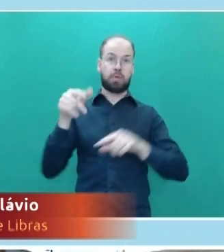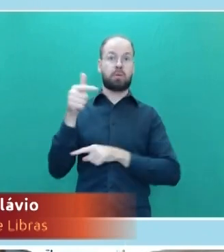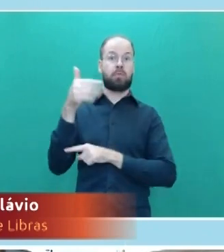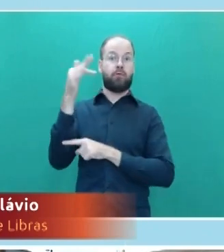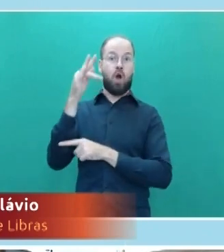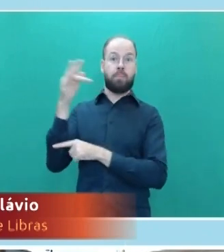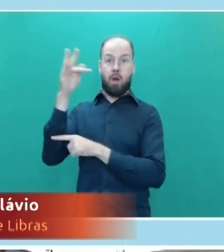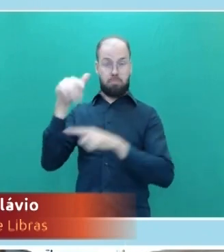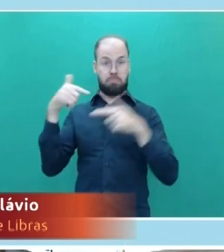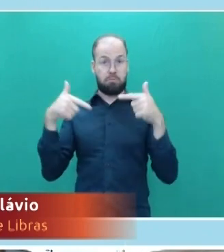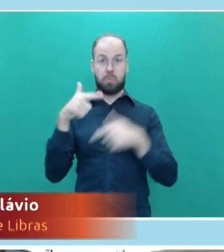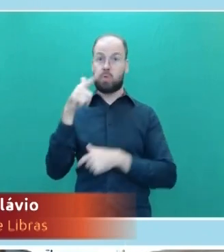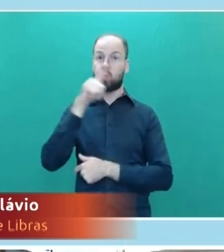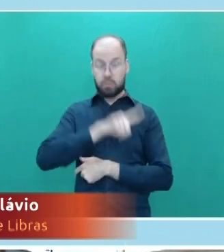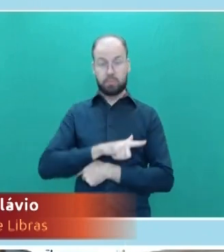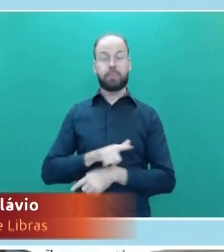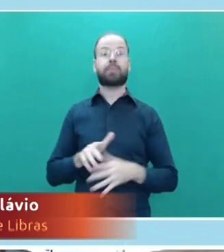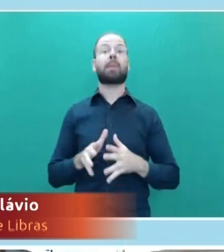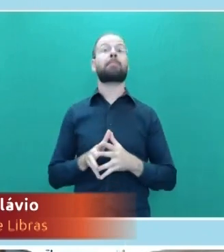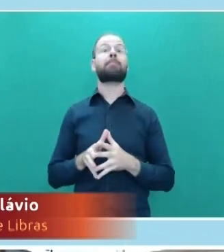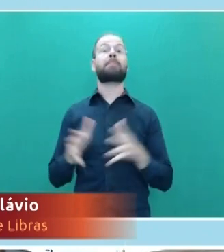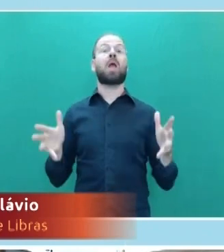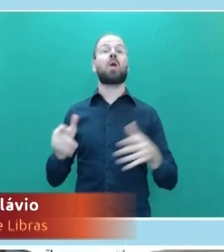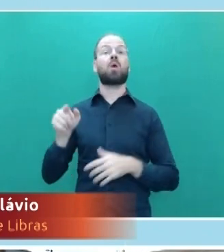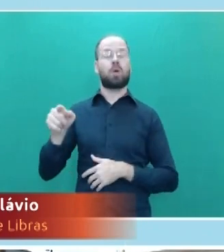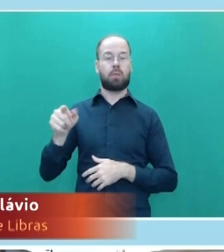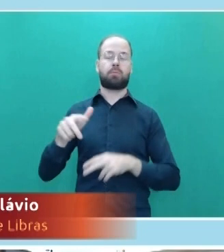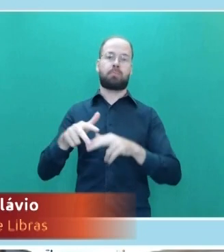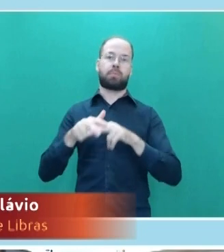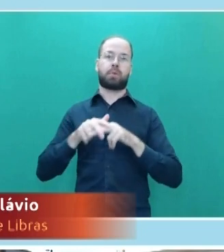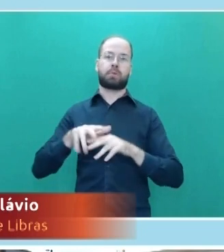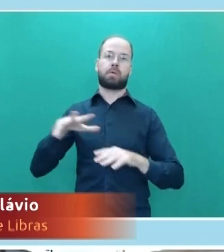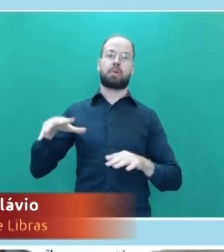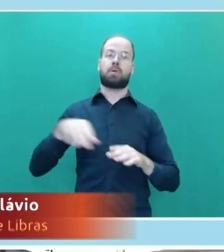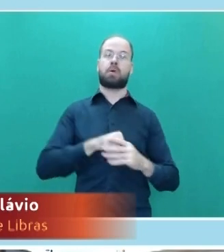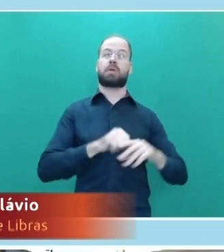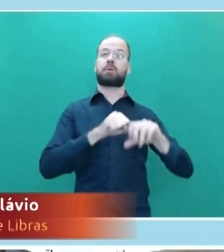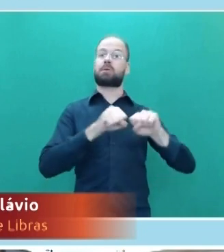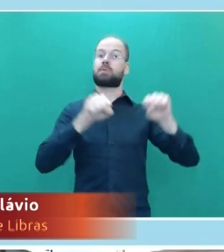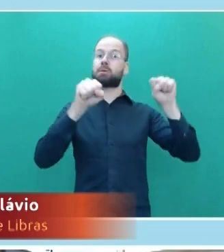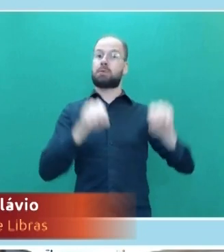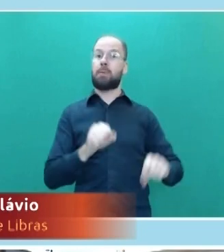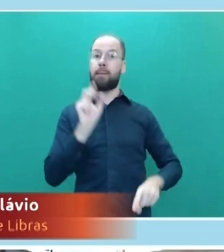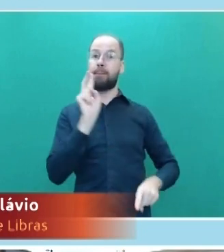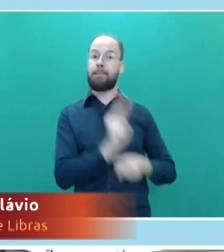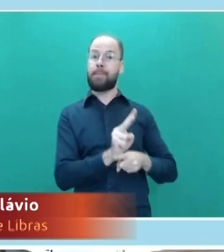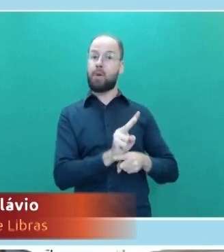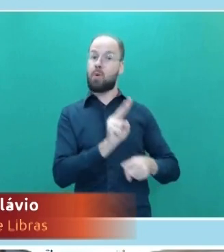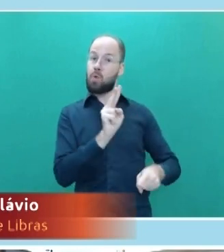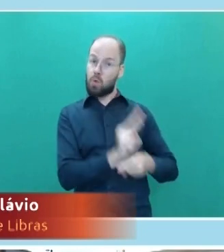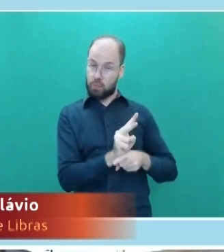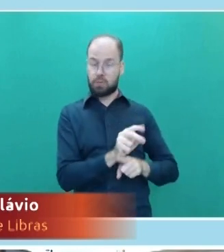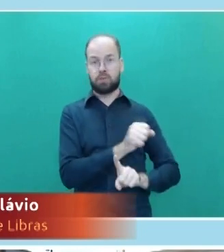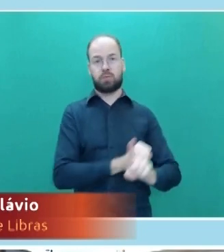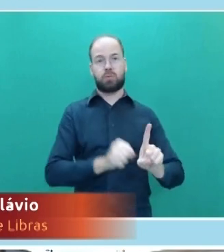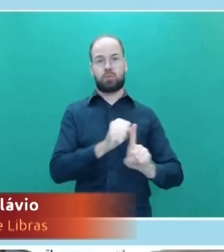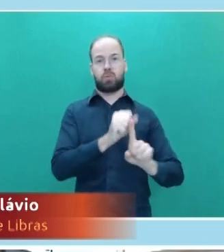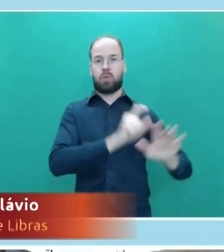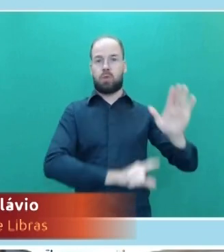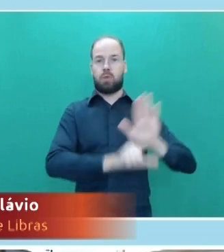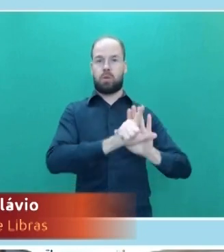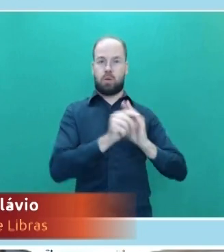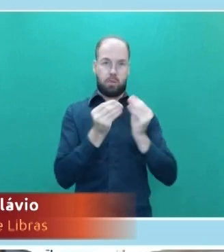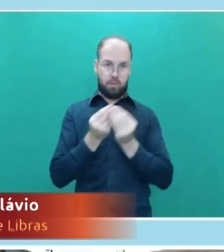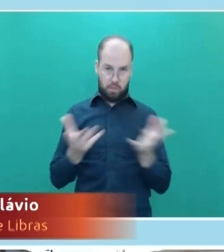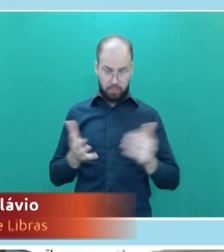os seus trabalhadores, ou a grande parte deles, no sistema de proteção social que a legislação traz para nós. Então, nós temos